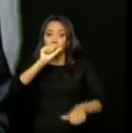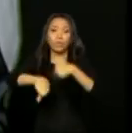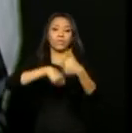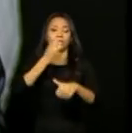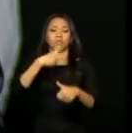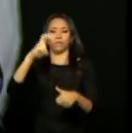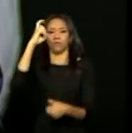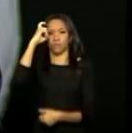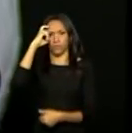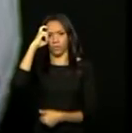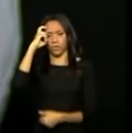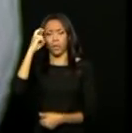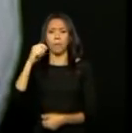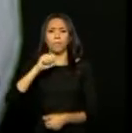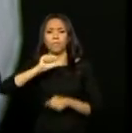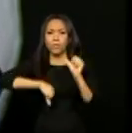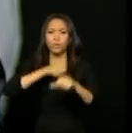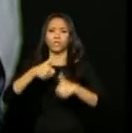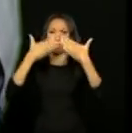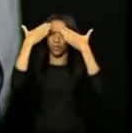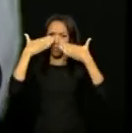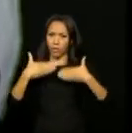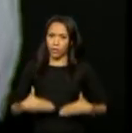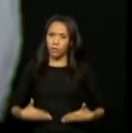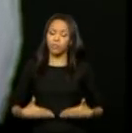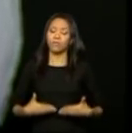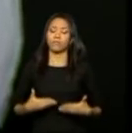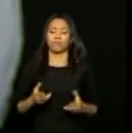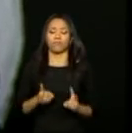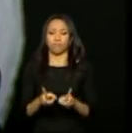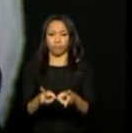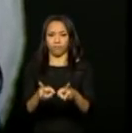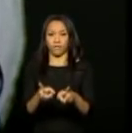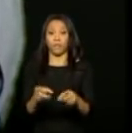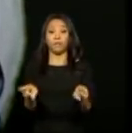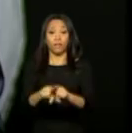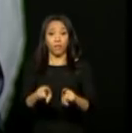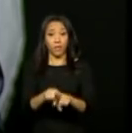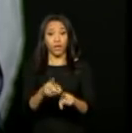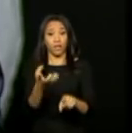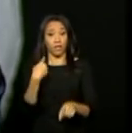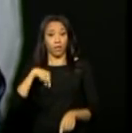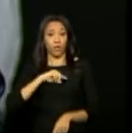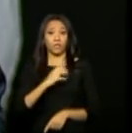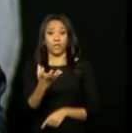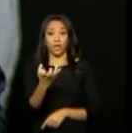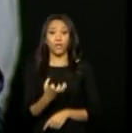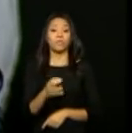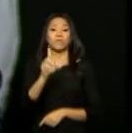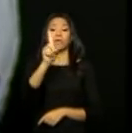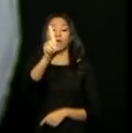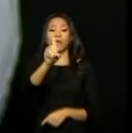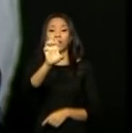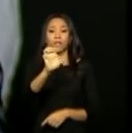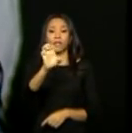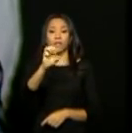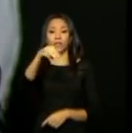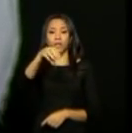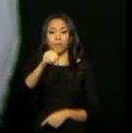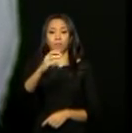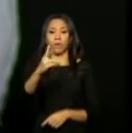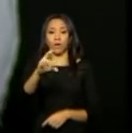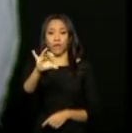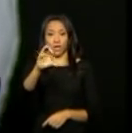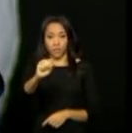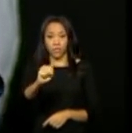de comportamento, sensibilidade e visão de mundo. Também queremos uma democracia vigorosa, ampla e profunda no